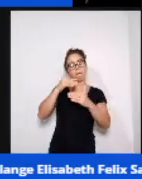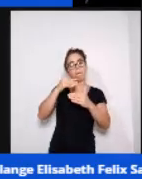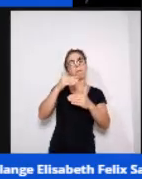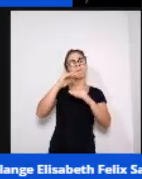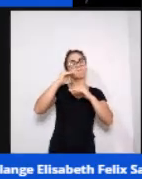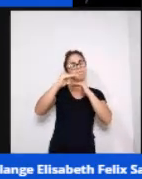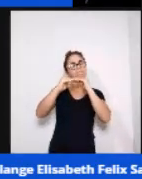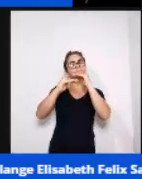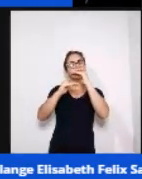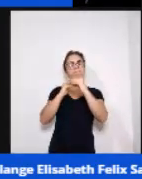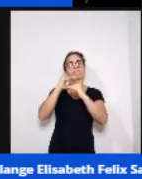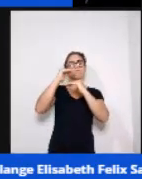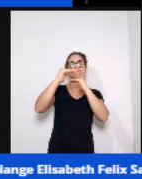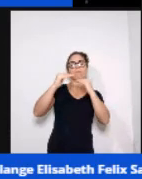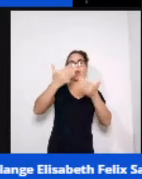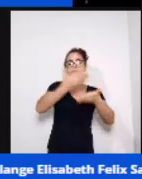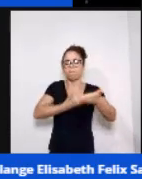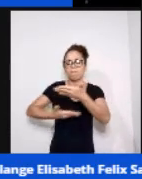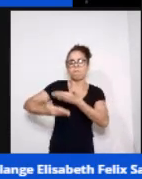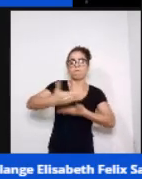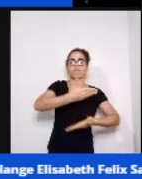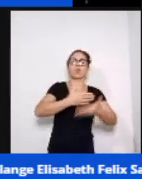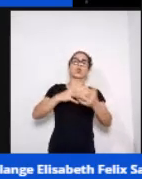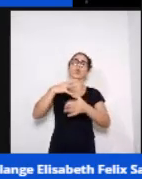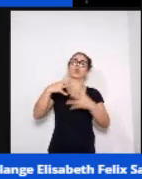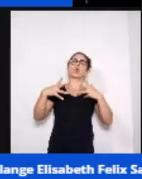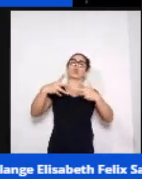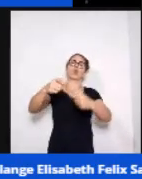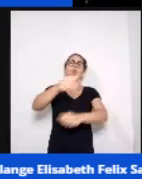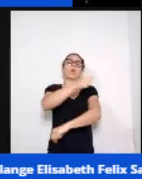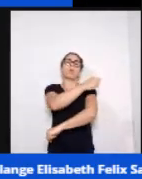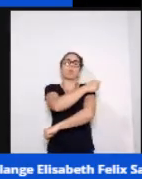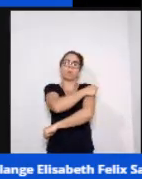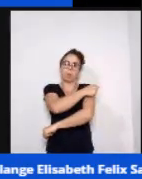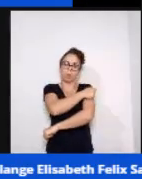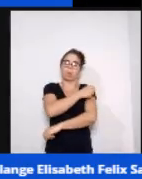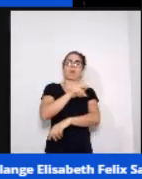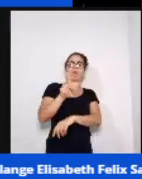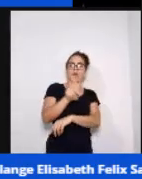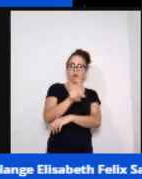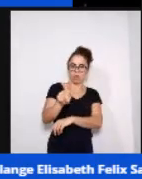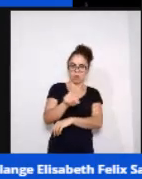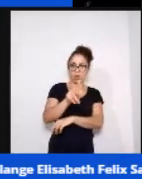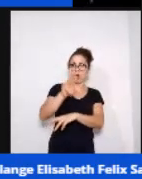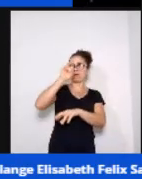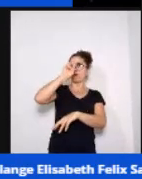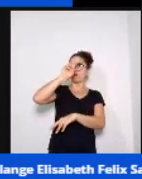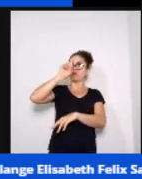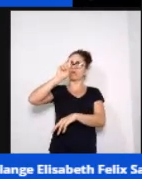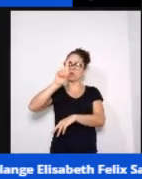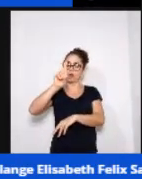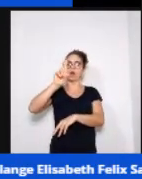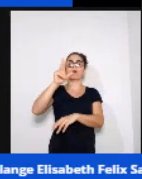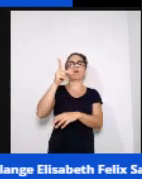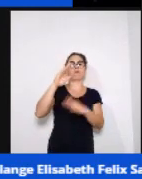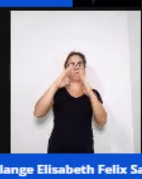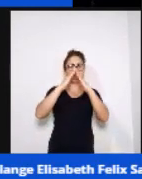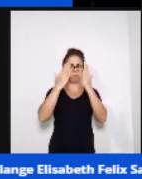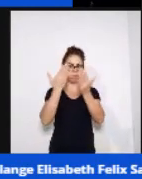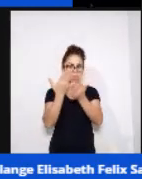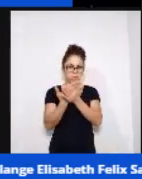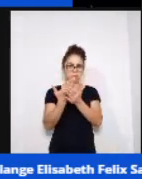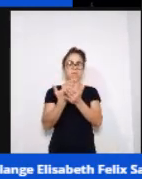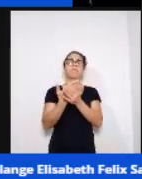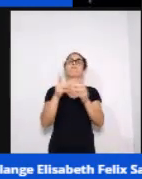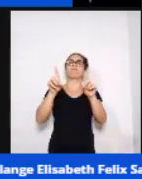os professores, envolve os alunos, a nossa própria gestão escolar, que envolve também